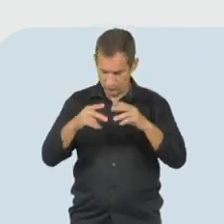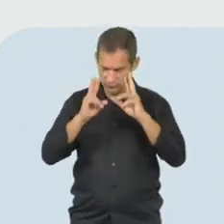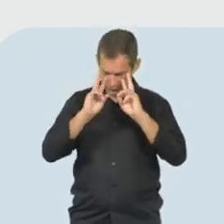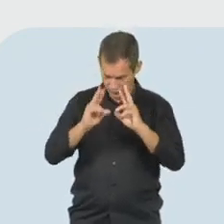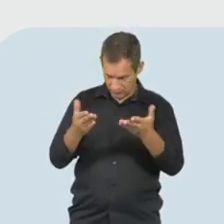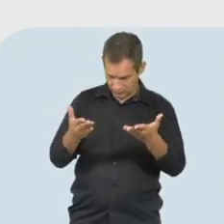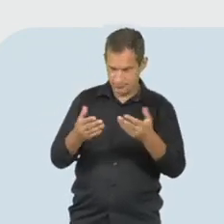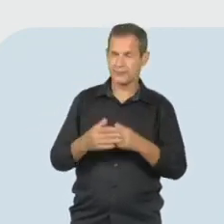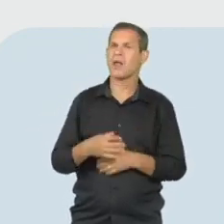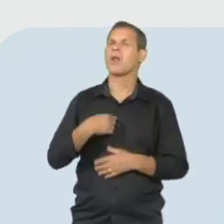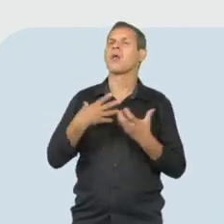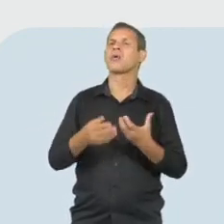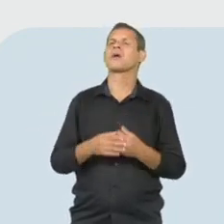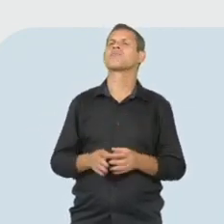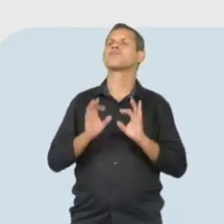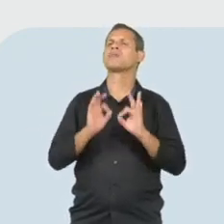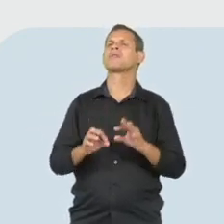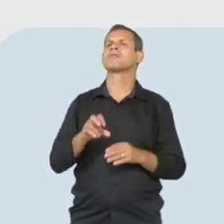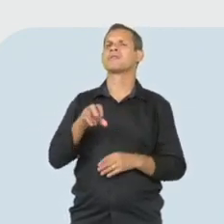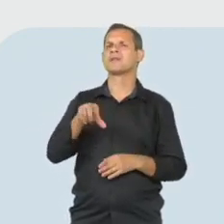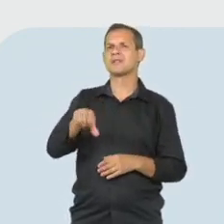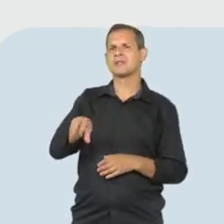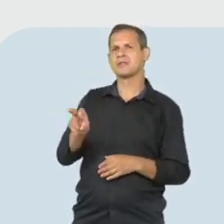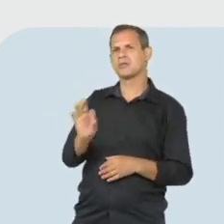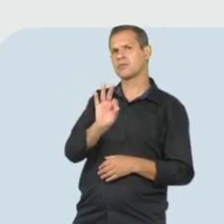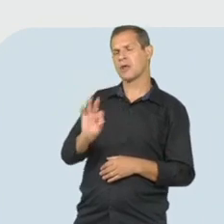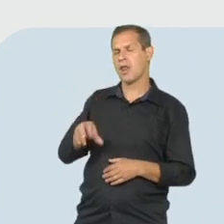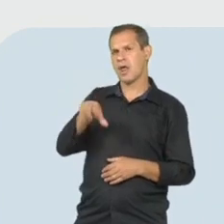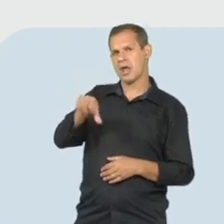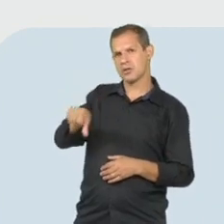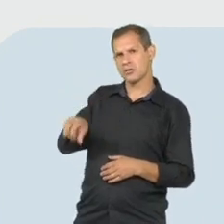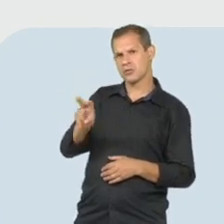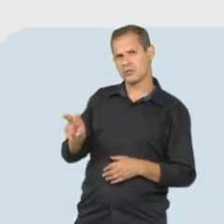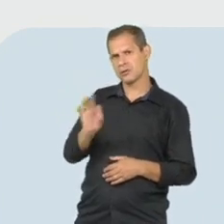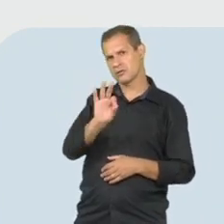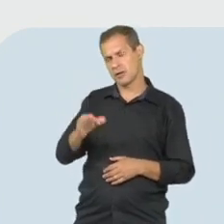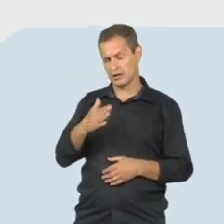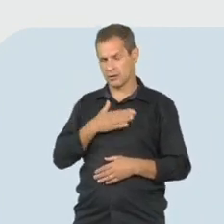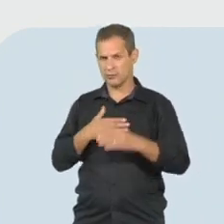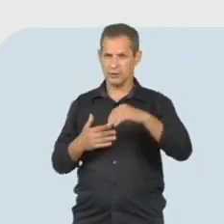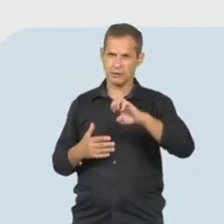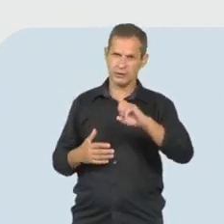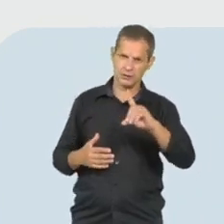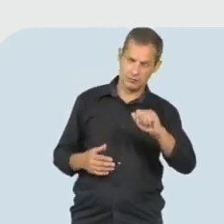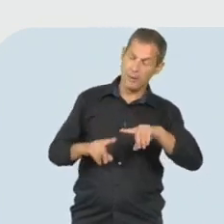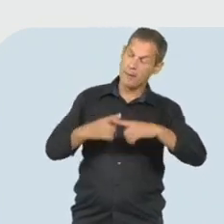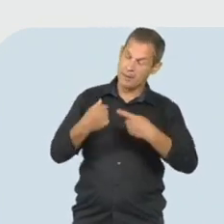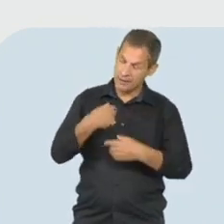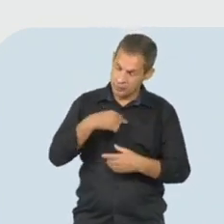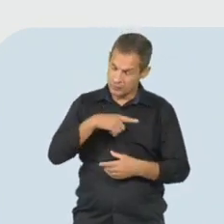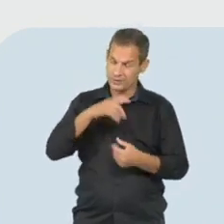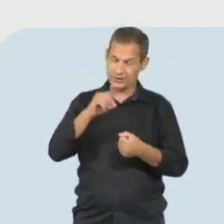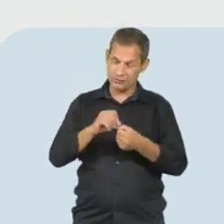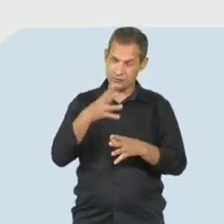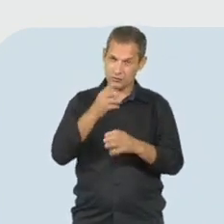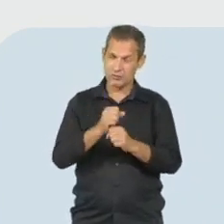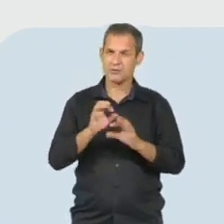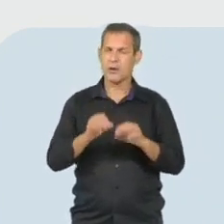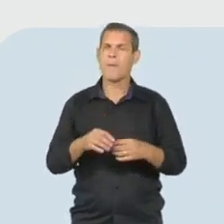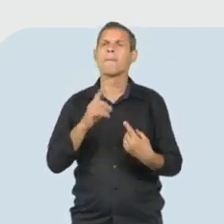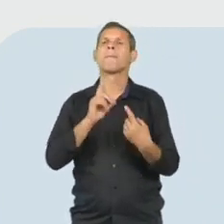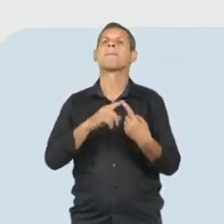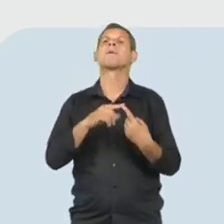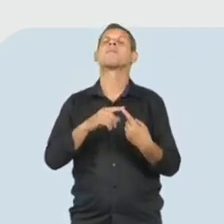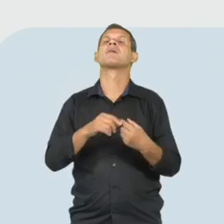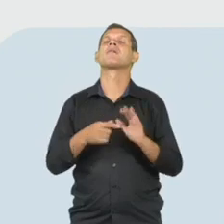aqui. Eu quero uma precisão de 95%. Então eu coloco 95% aqui, que é a minha média. E aí eu vou ter que fazer alguns cálculos. Primeiro,